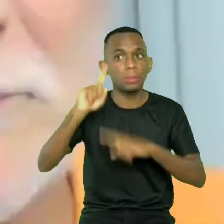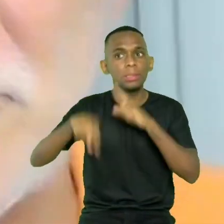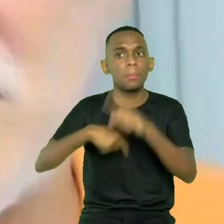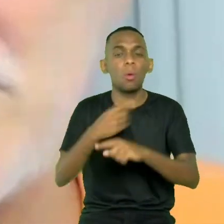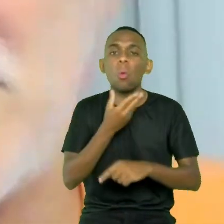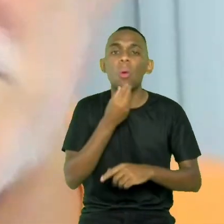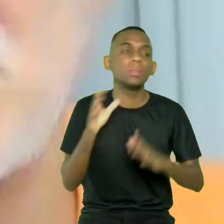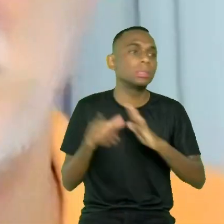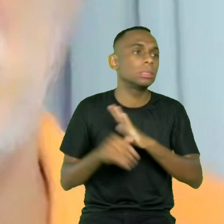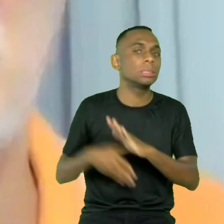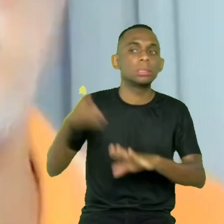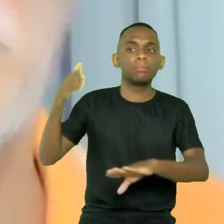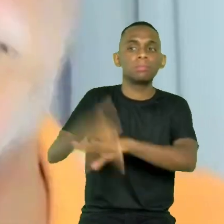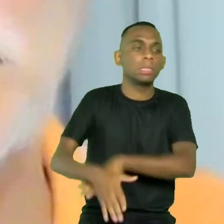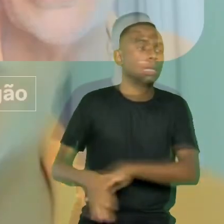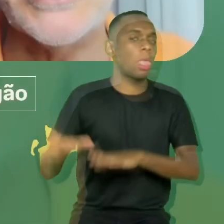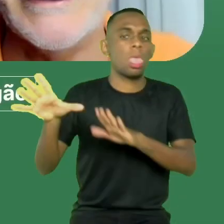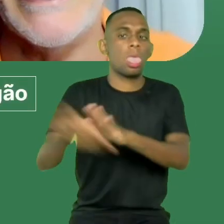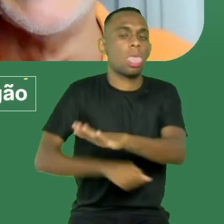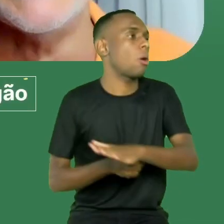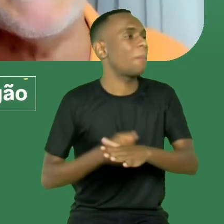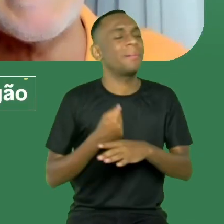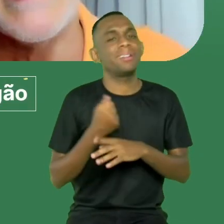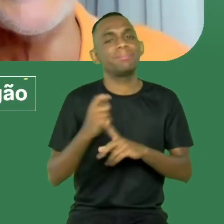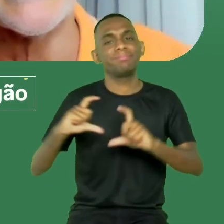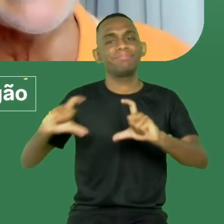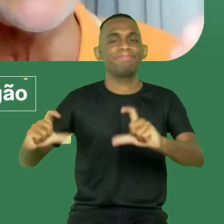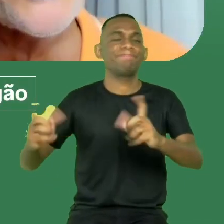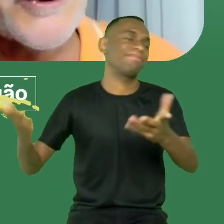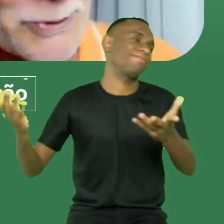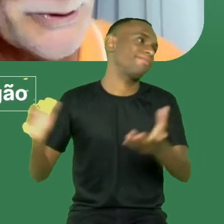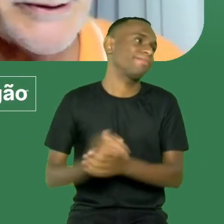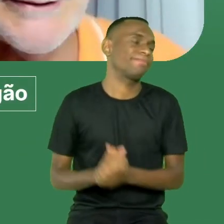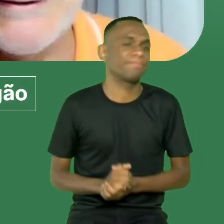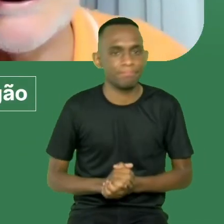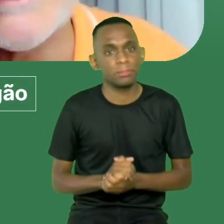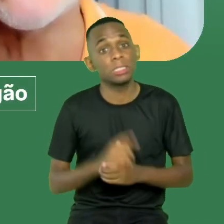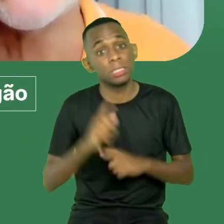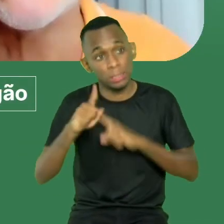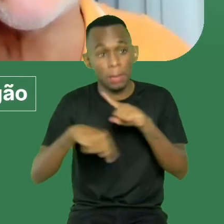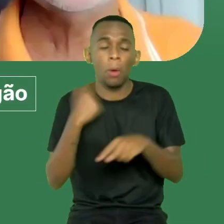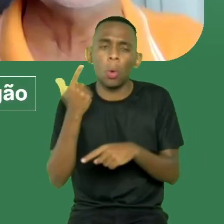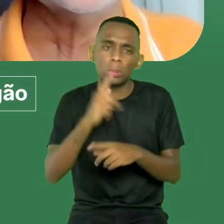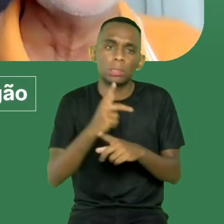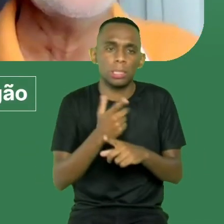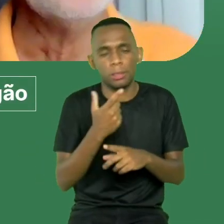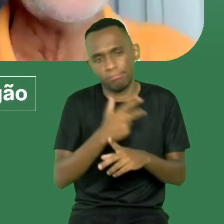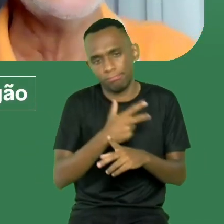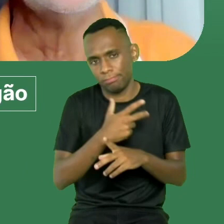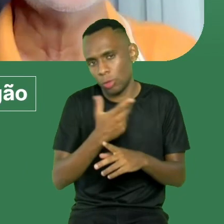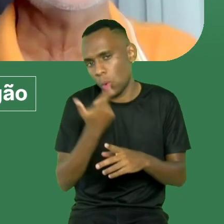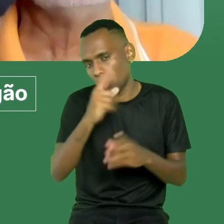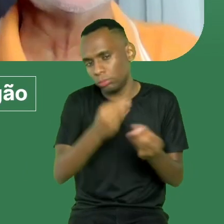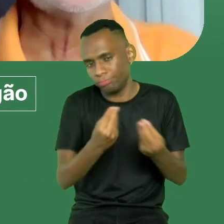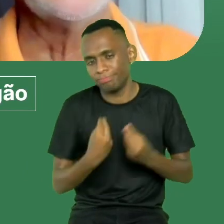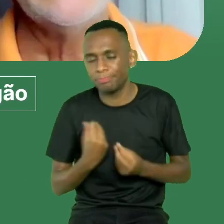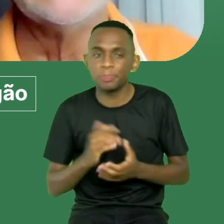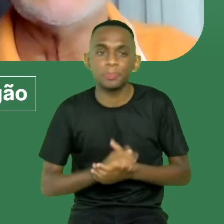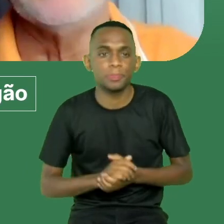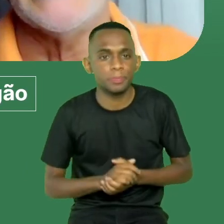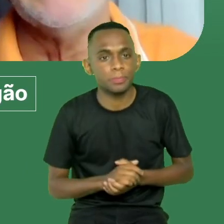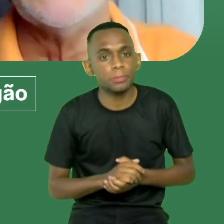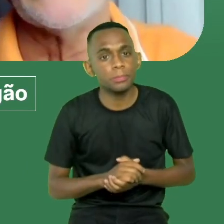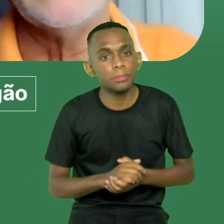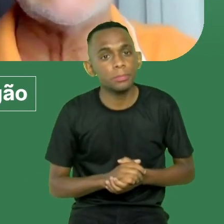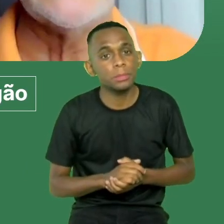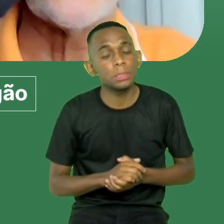roubando esse videocassete, mas ele estava no seguro, aí eu ganhei outro videocassete. Mas, enfim, depois que eu ganhei